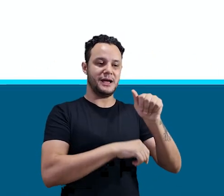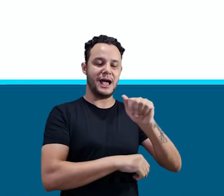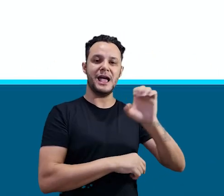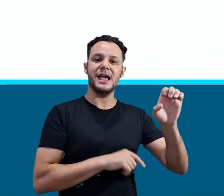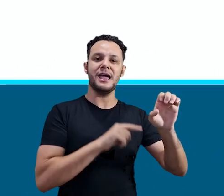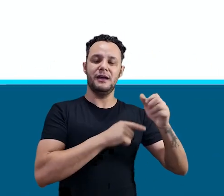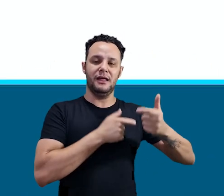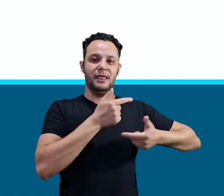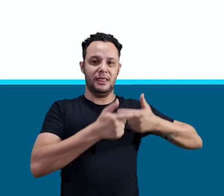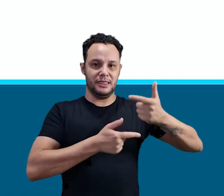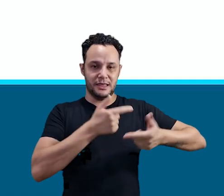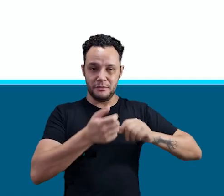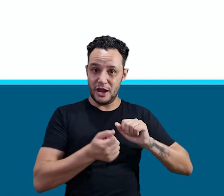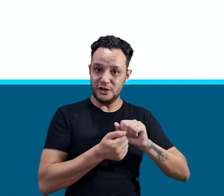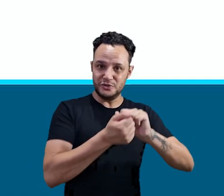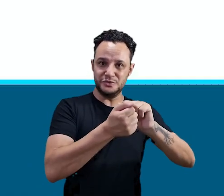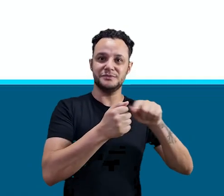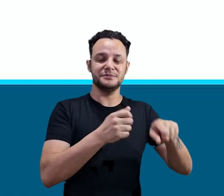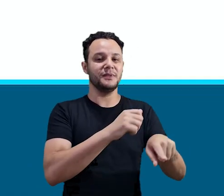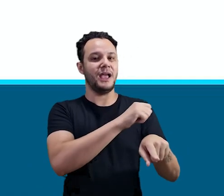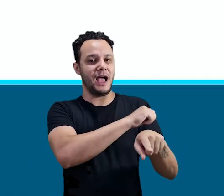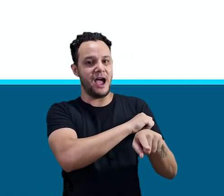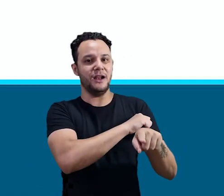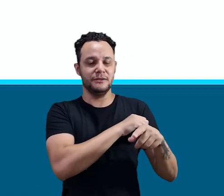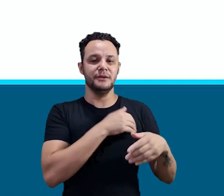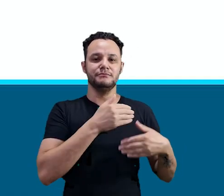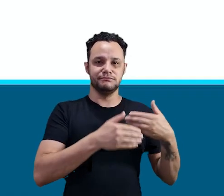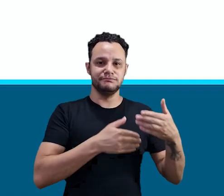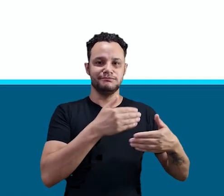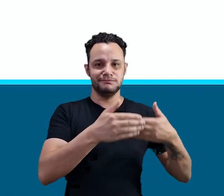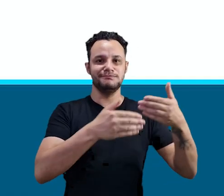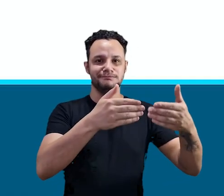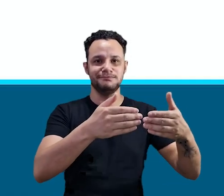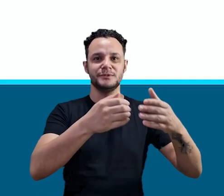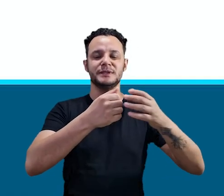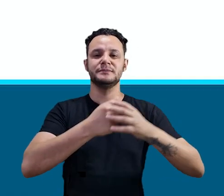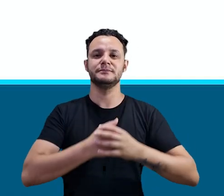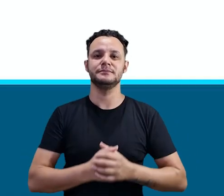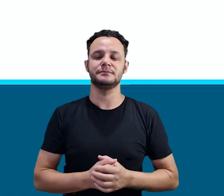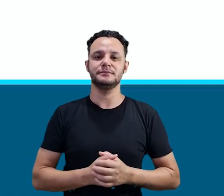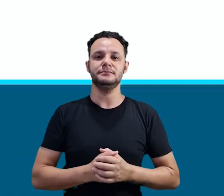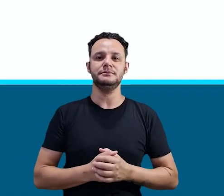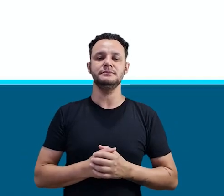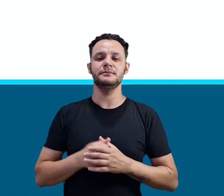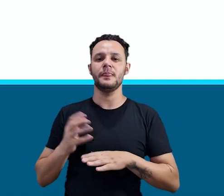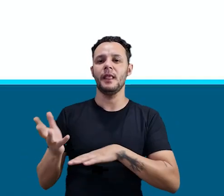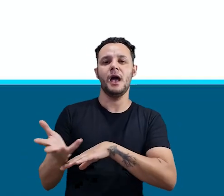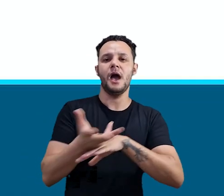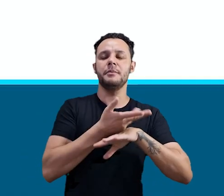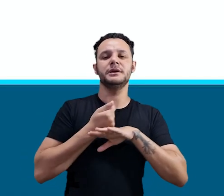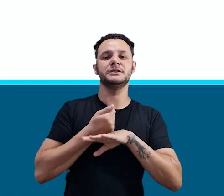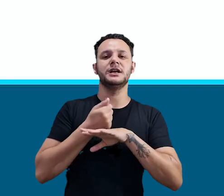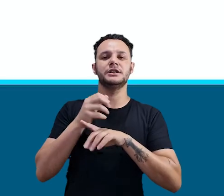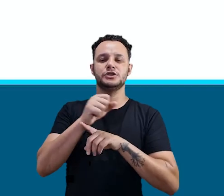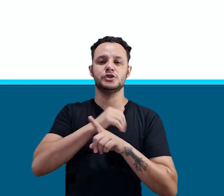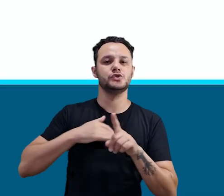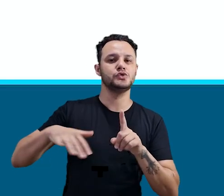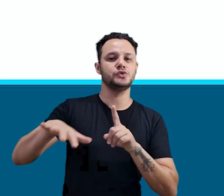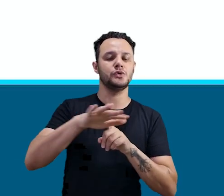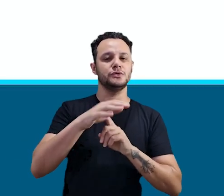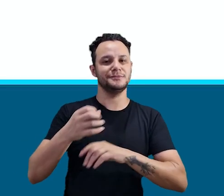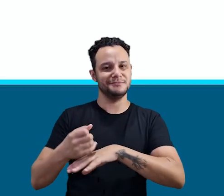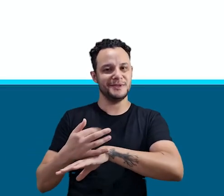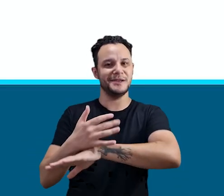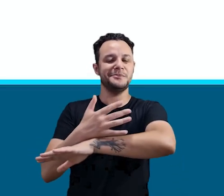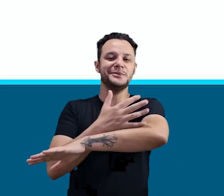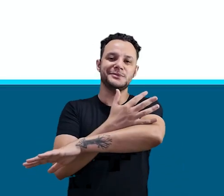AE, o professor do AE, vai trabalhar isso com essa criança para desenvolver essa habilidade. As habilidades